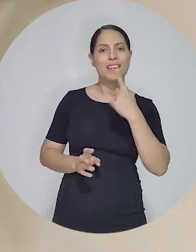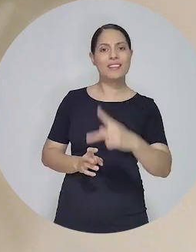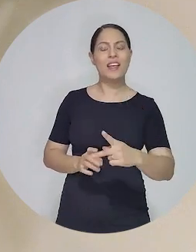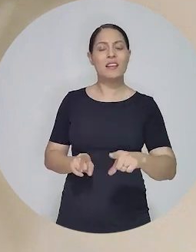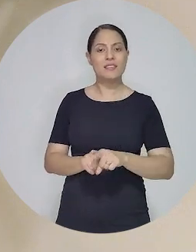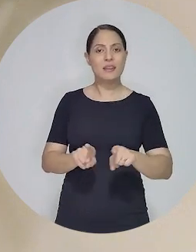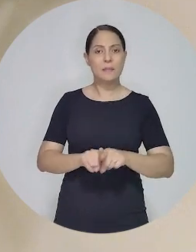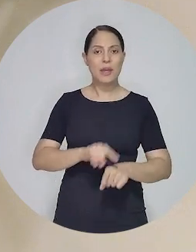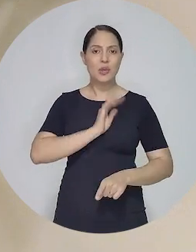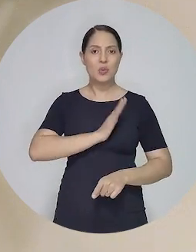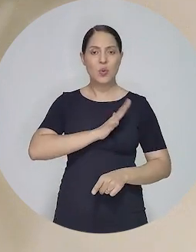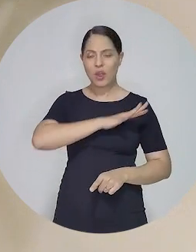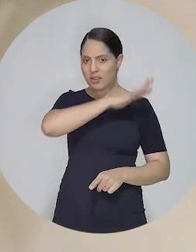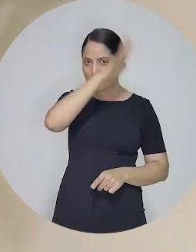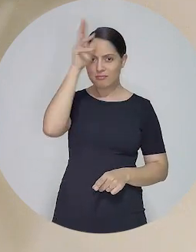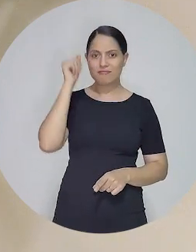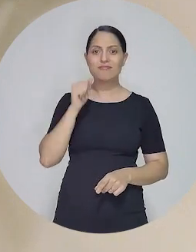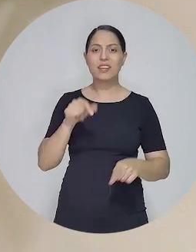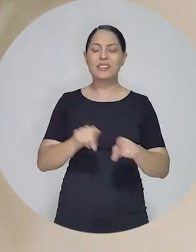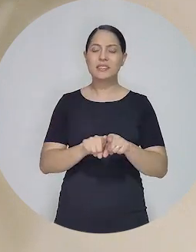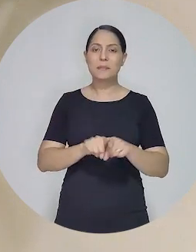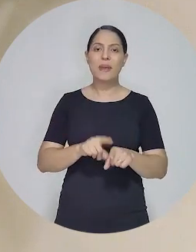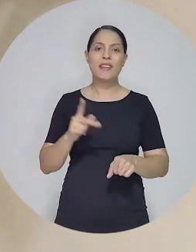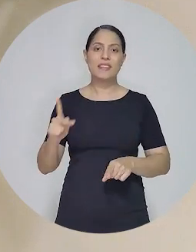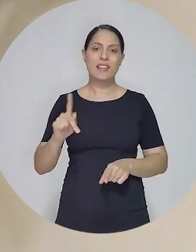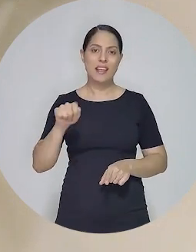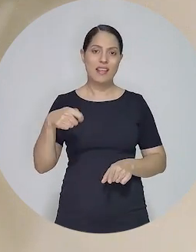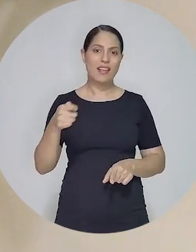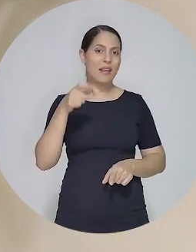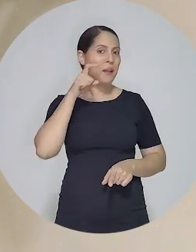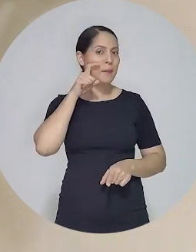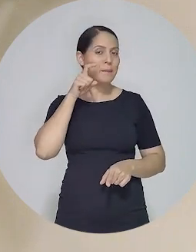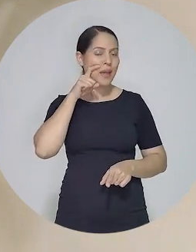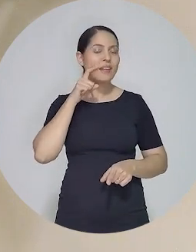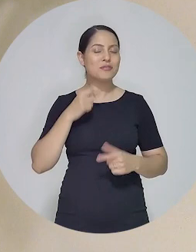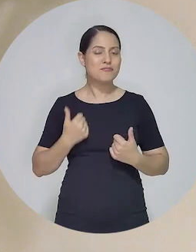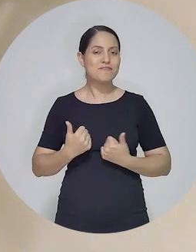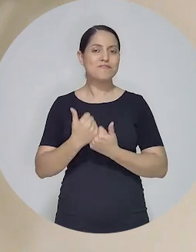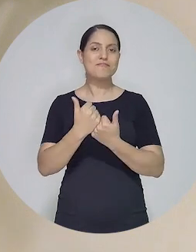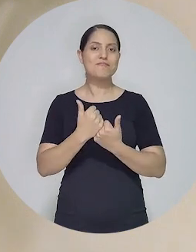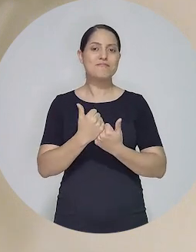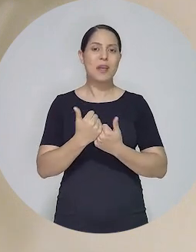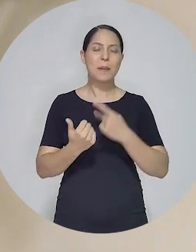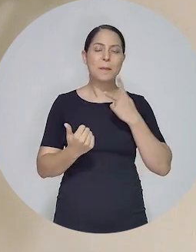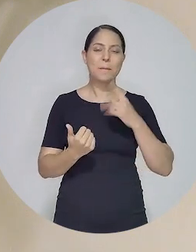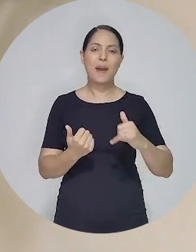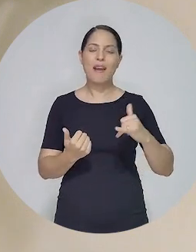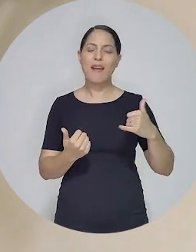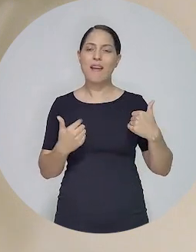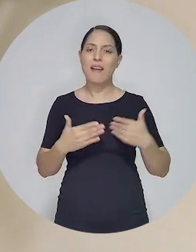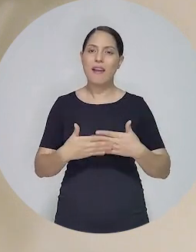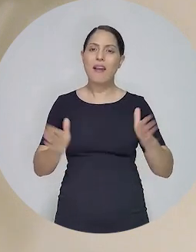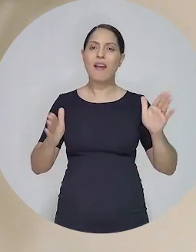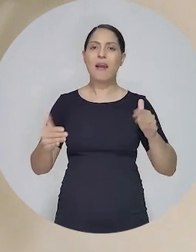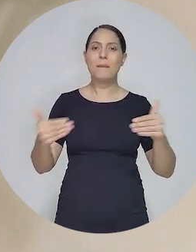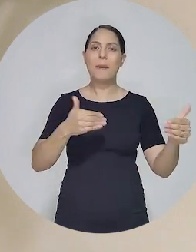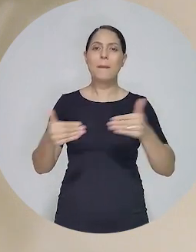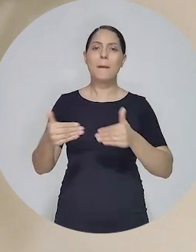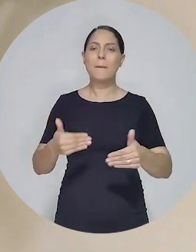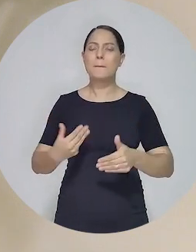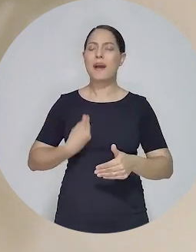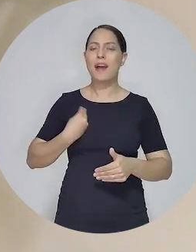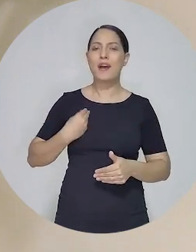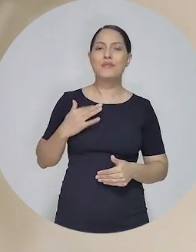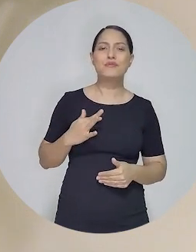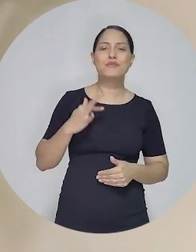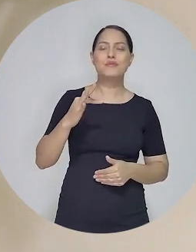no coração dos amazonenses, ainda vive no coração do Beto, e essa OAB de portas abertas vai viver no coração